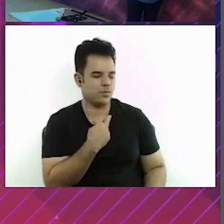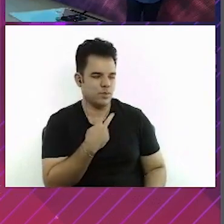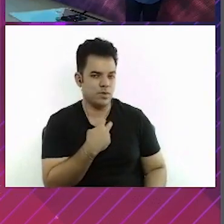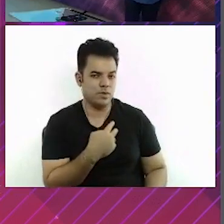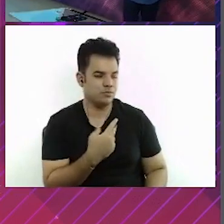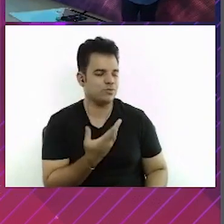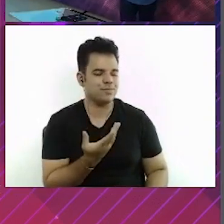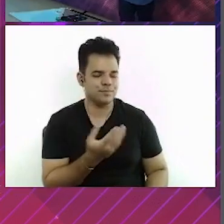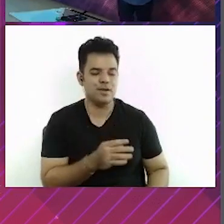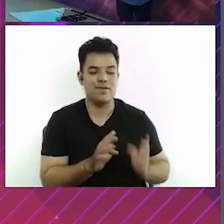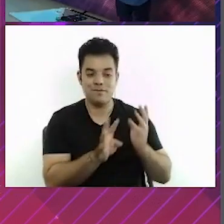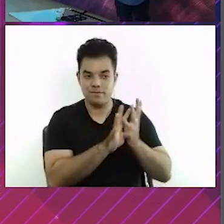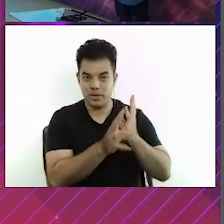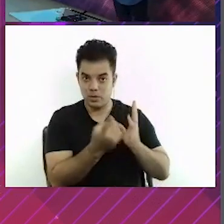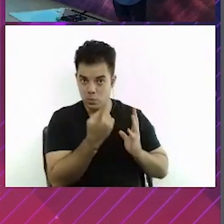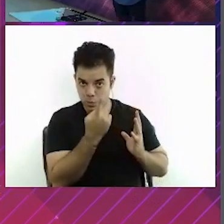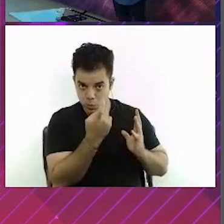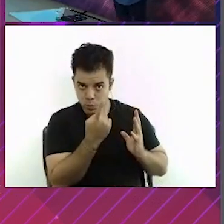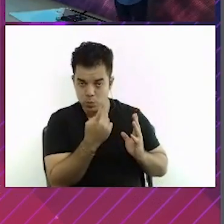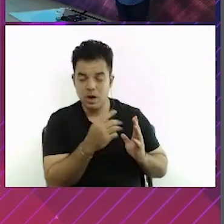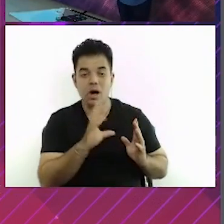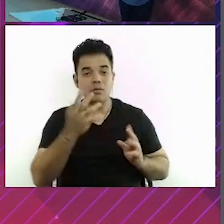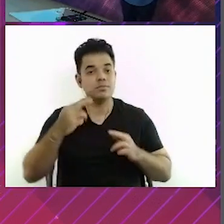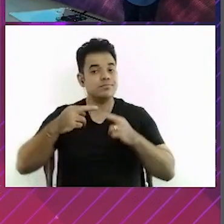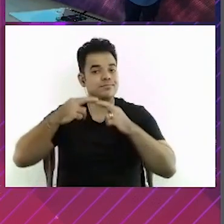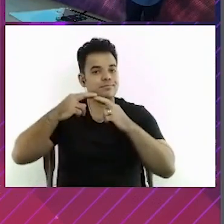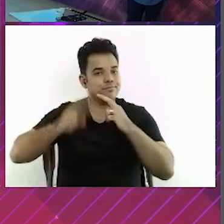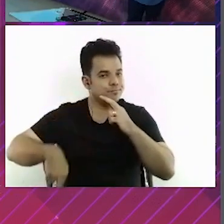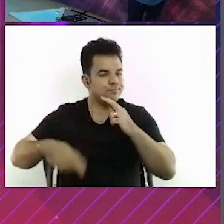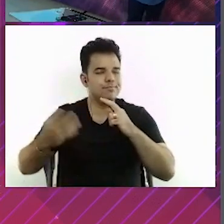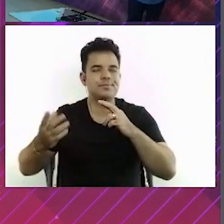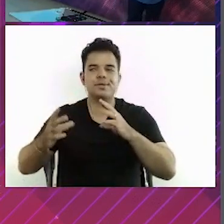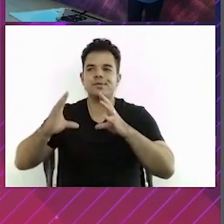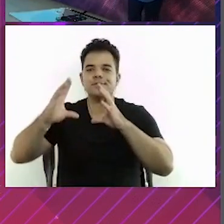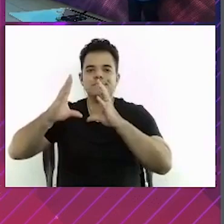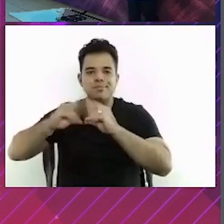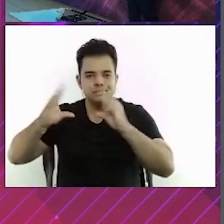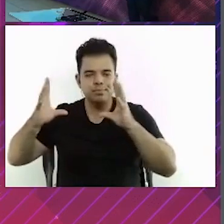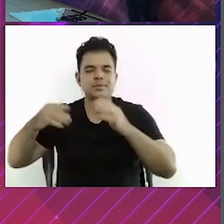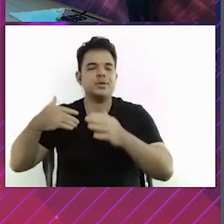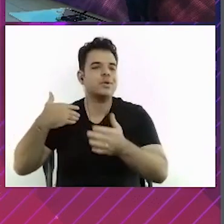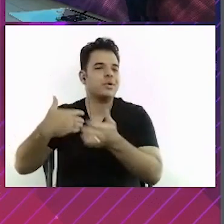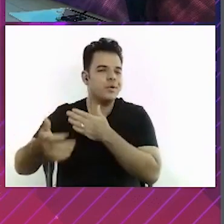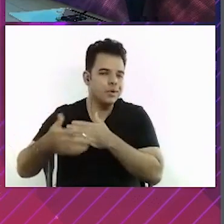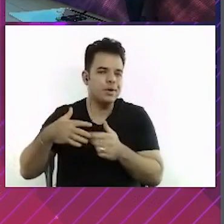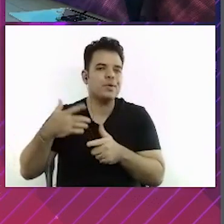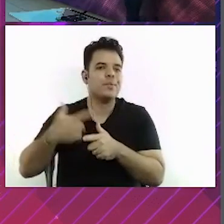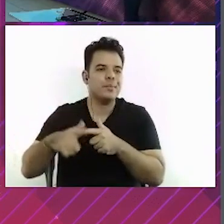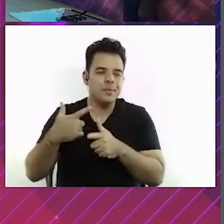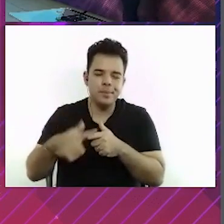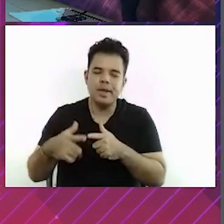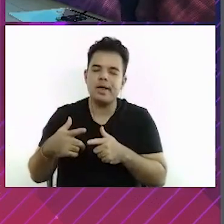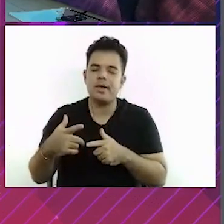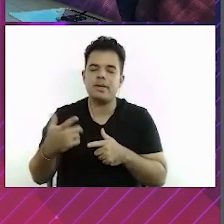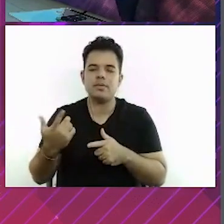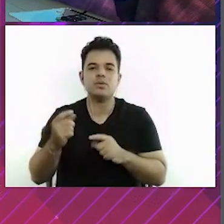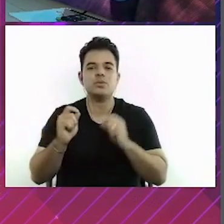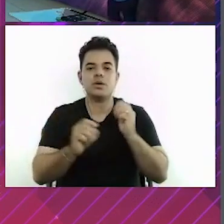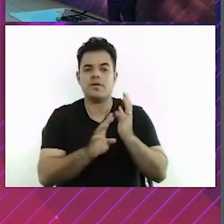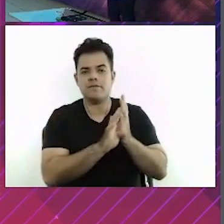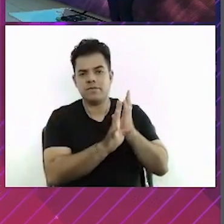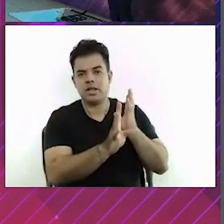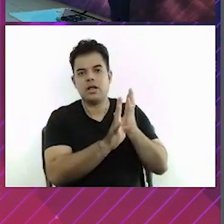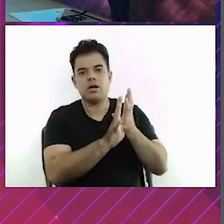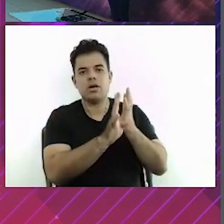hora que a conexão cair, ou houver uma desconexão intencional ou acidental, a tua fila é